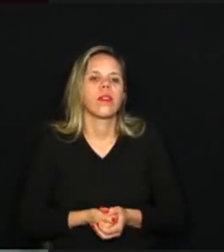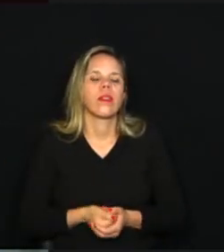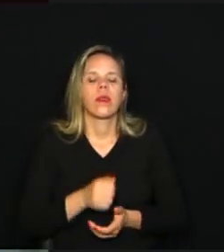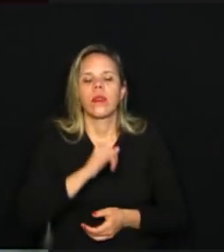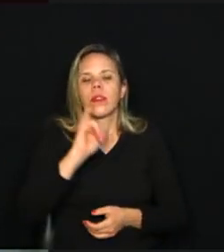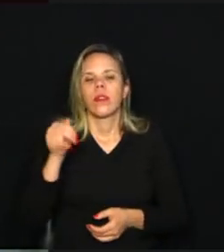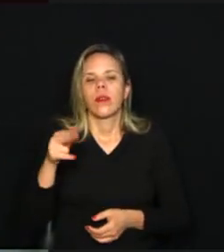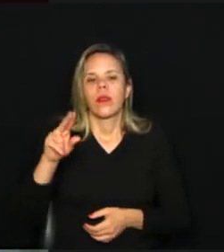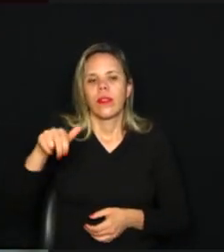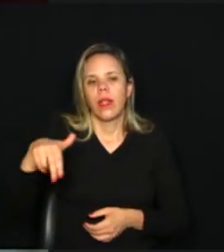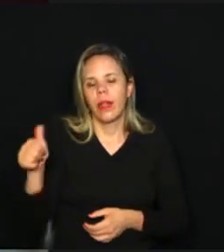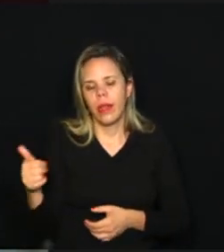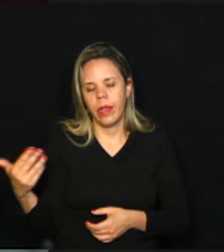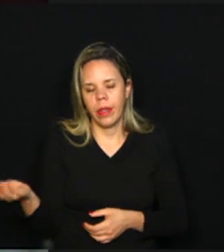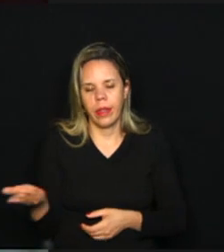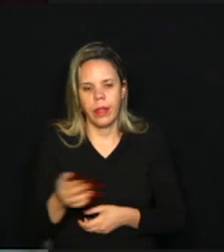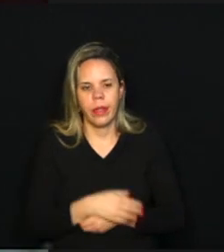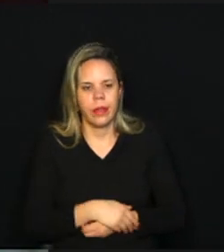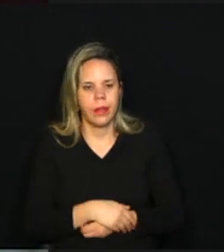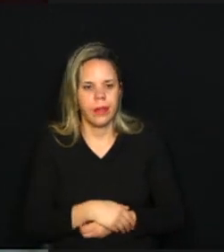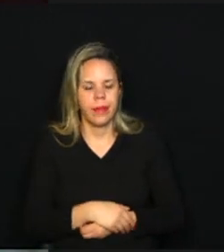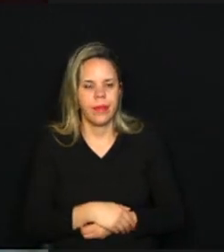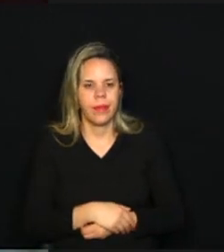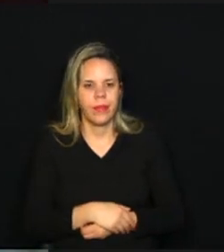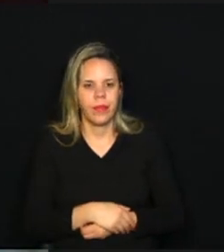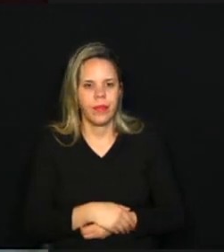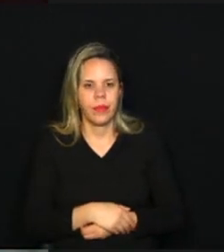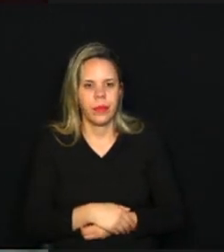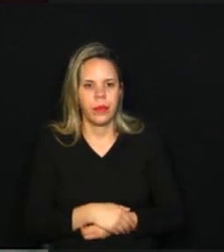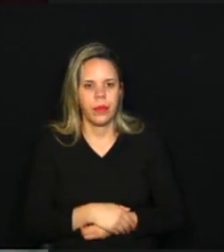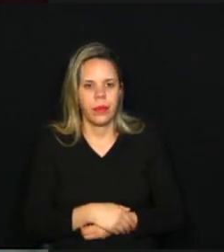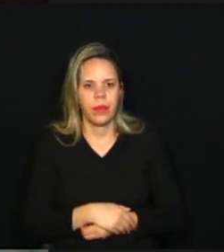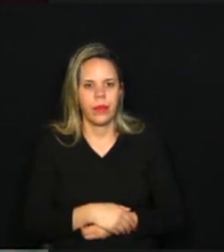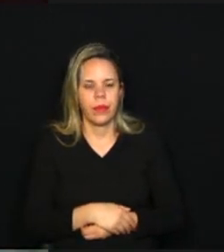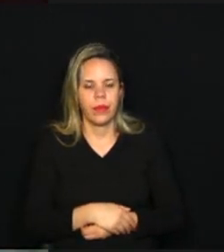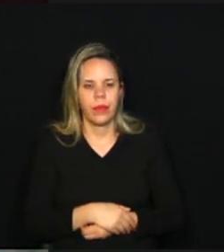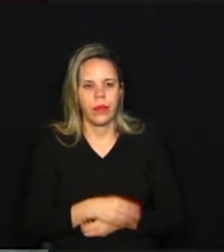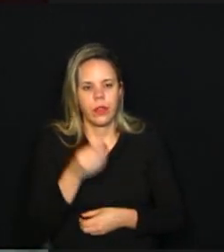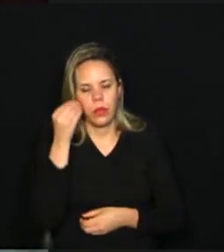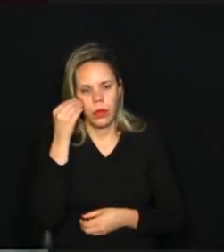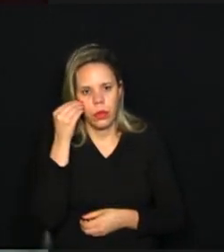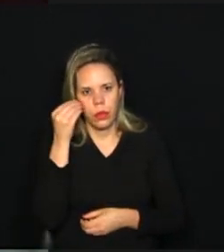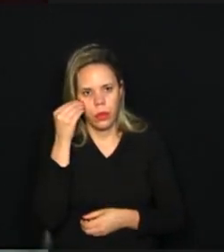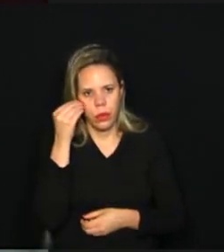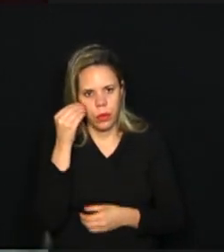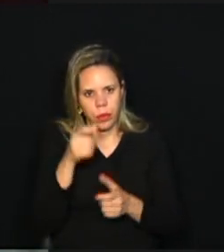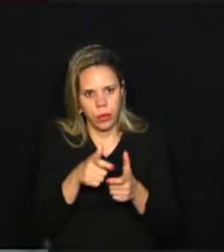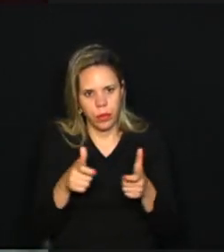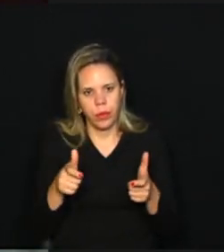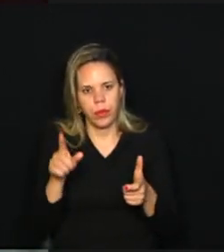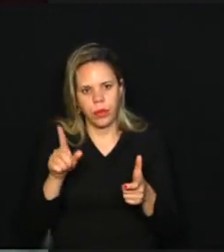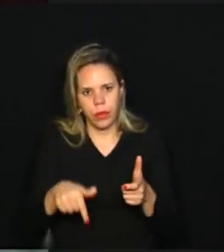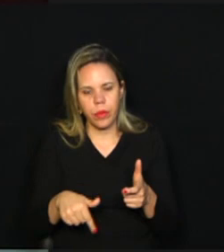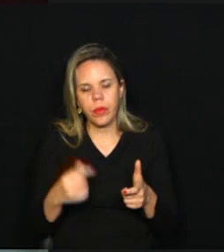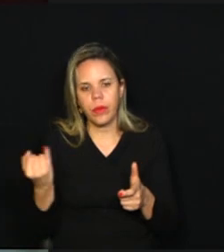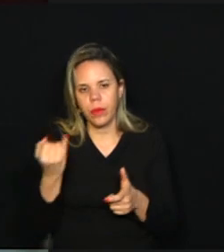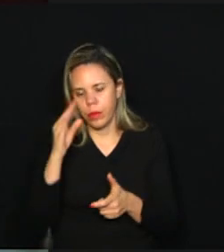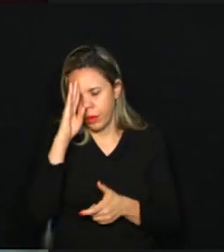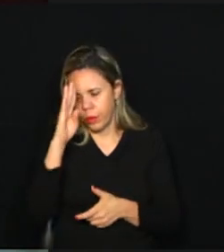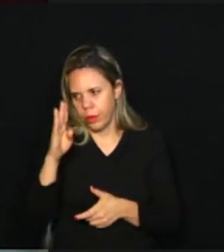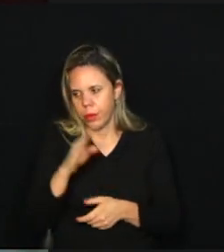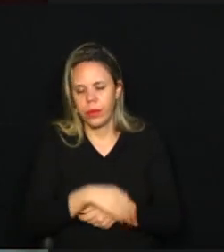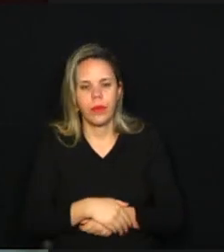Juliana, o intuito de chegar vendo que os testes é um elemento crucial para